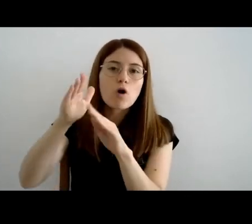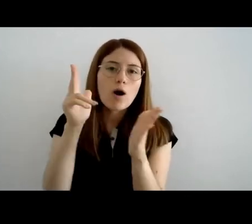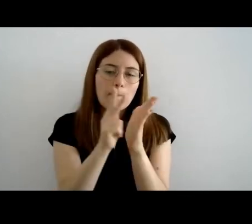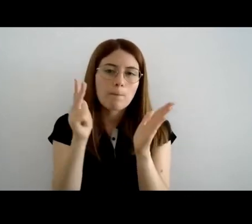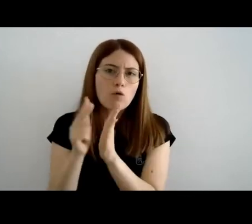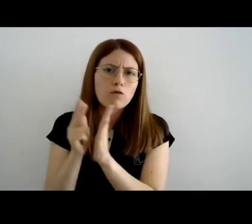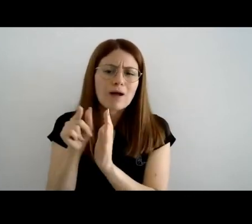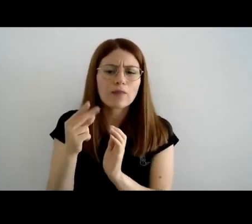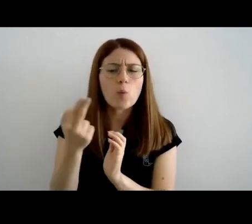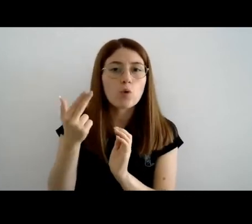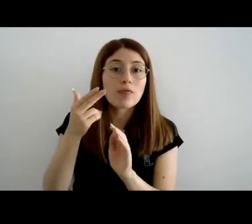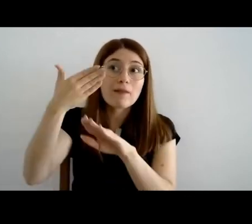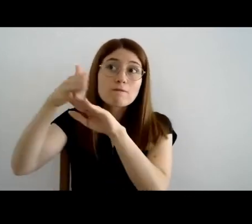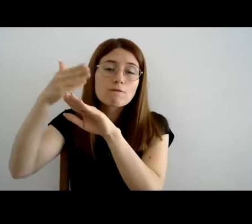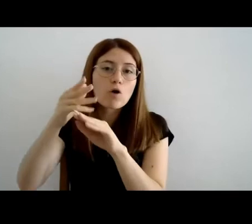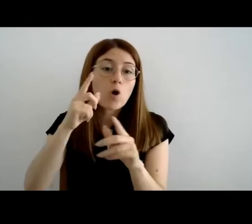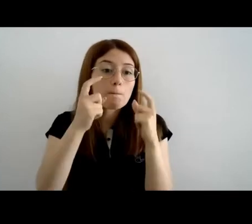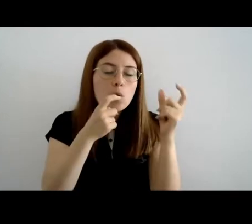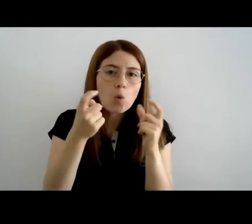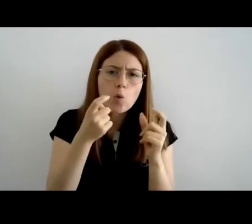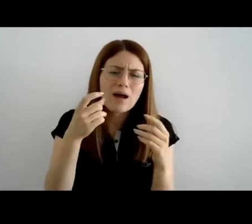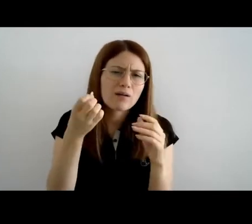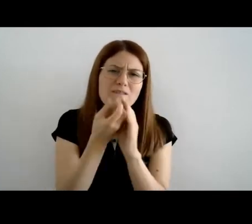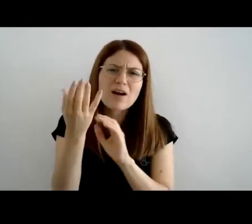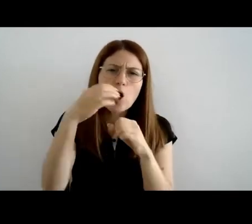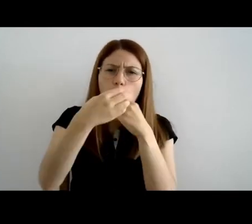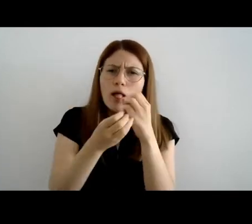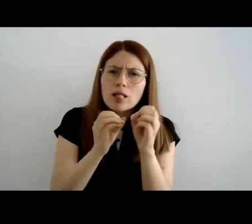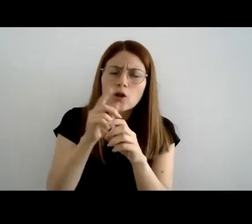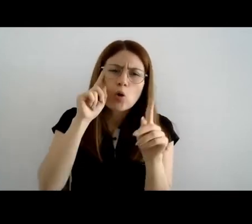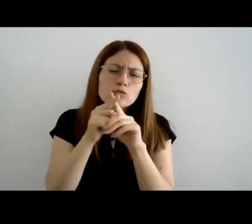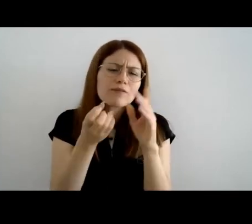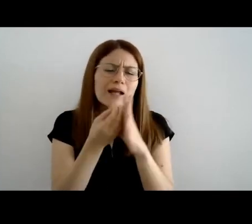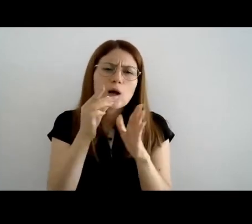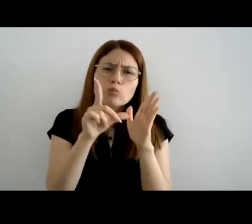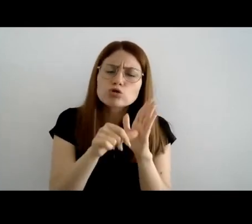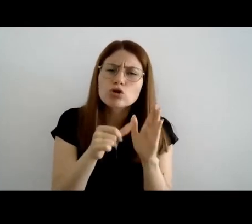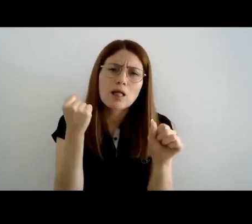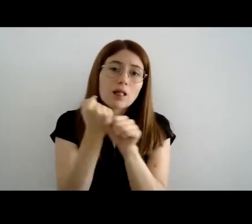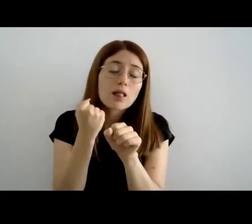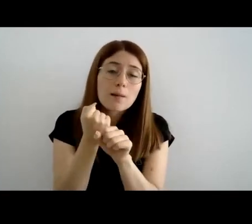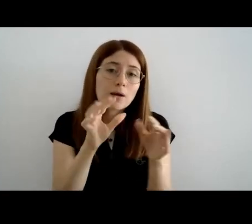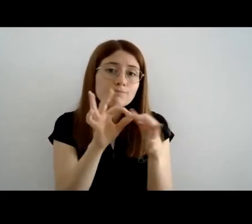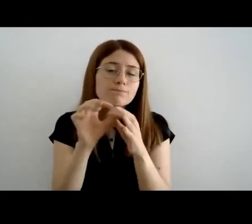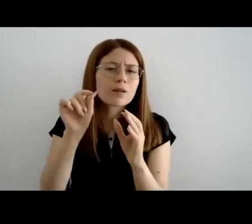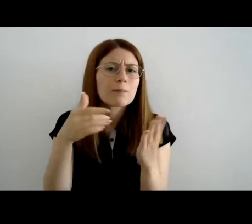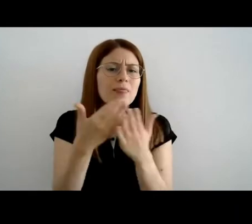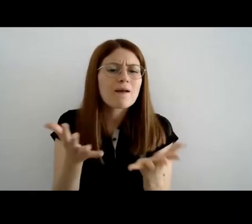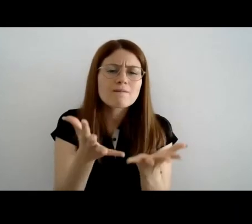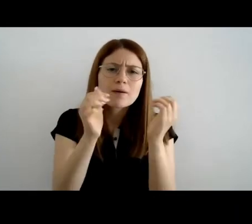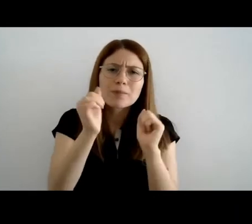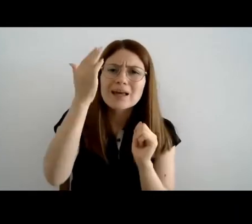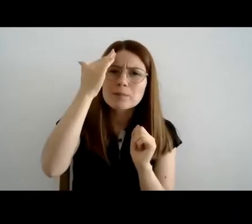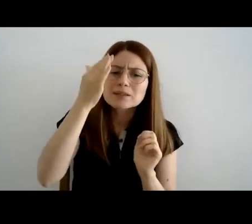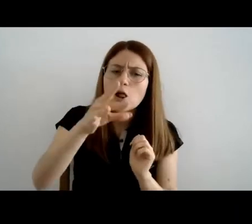que é procurada externamente por parceiros em vários continentes, quer para o desenvolvimento de projetos e operações, quer para o desenvolvimento de capacidades em diversos locais e